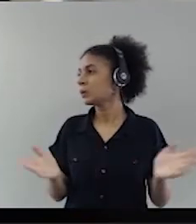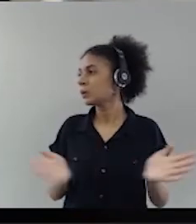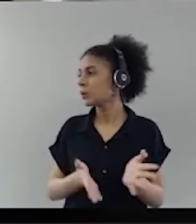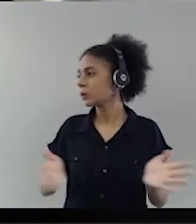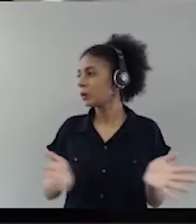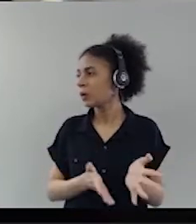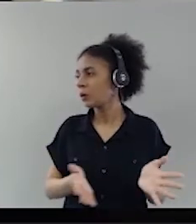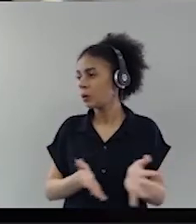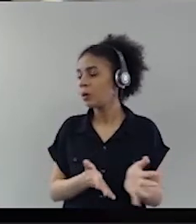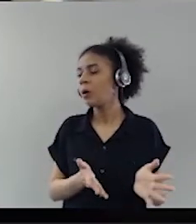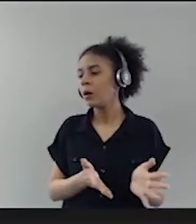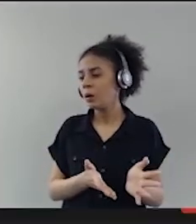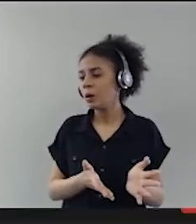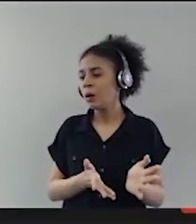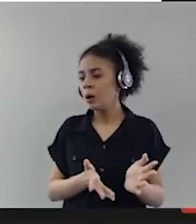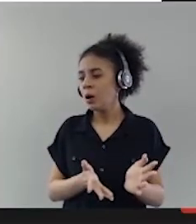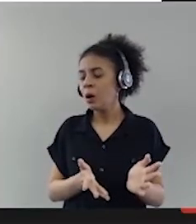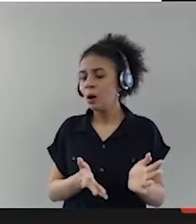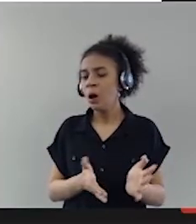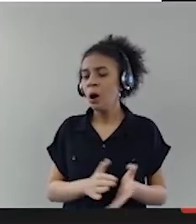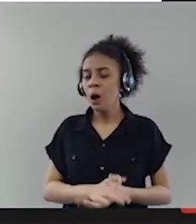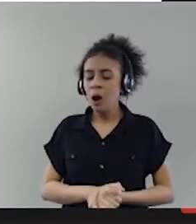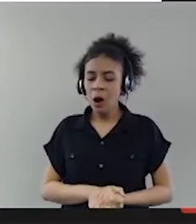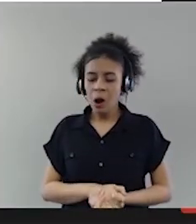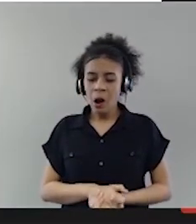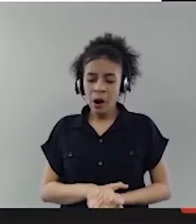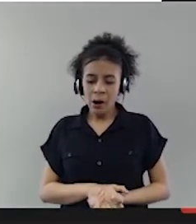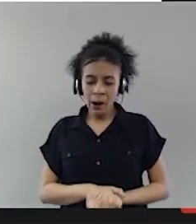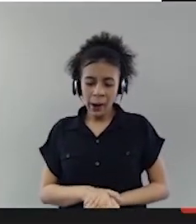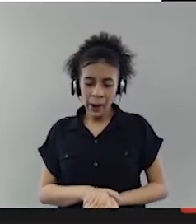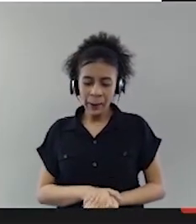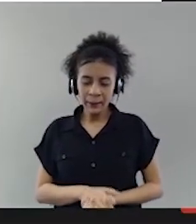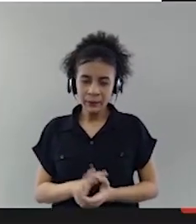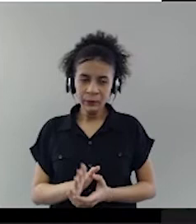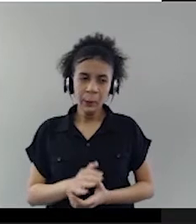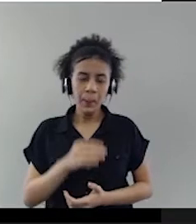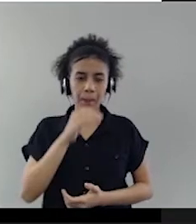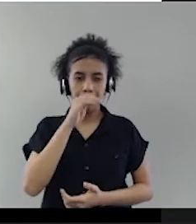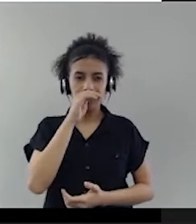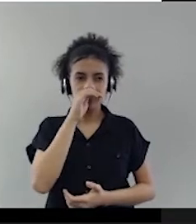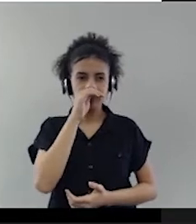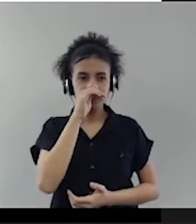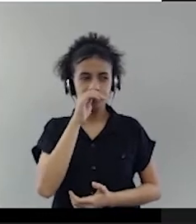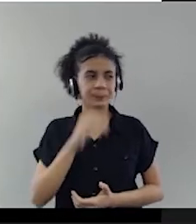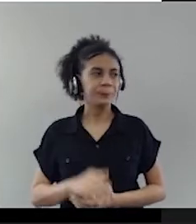atual, né, aqui está. Preciso voltar.